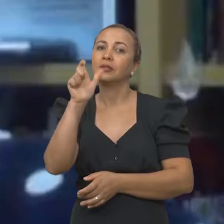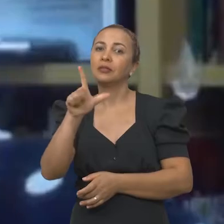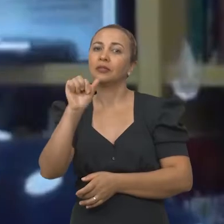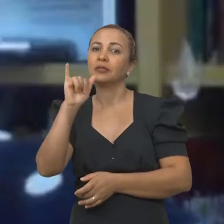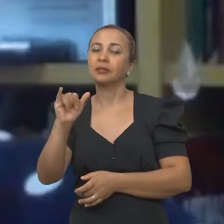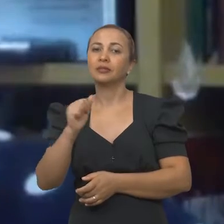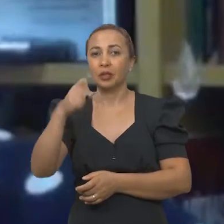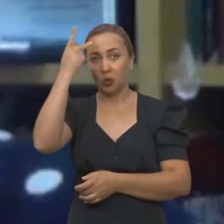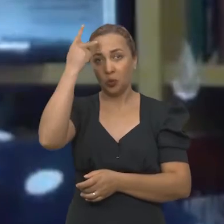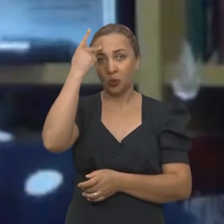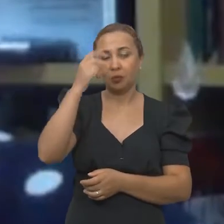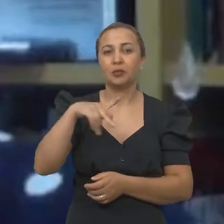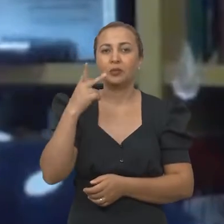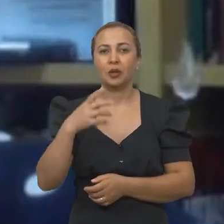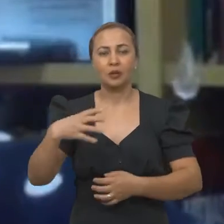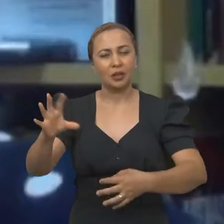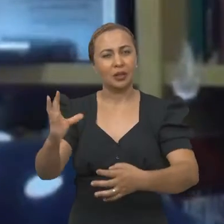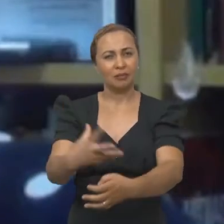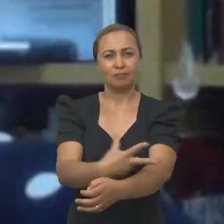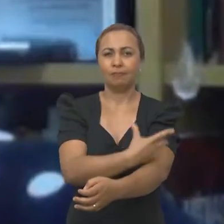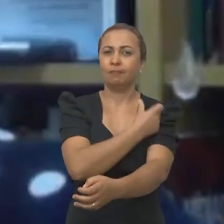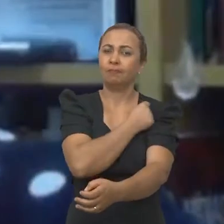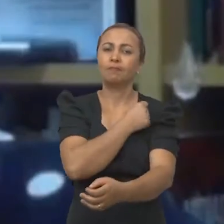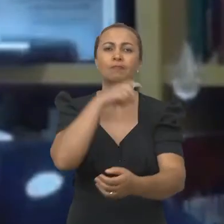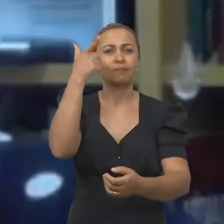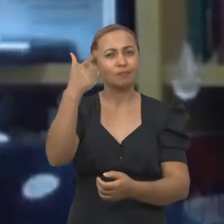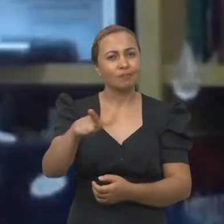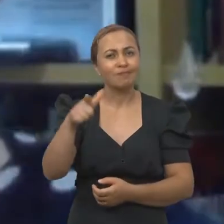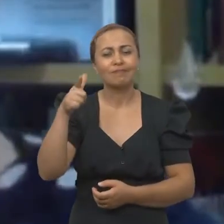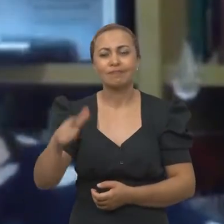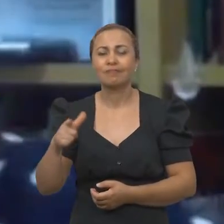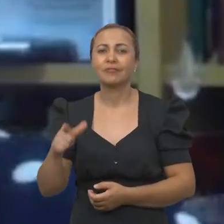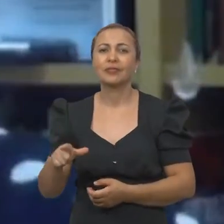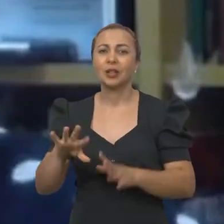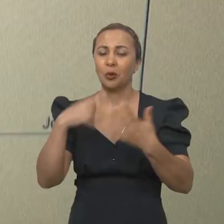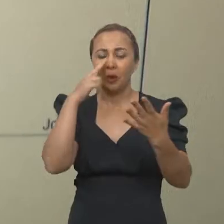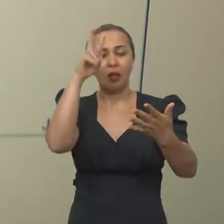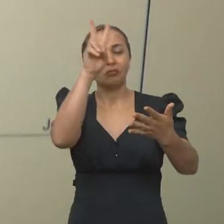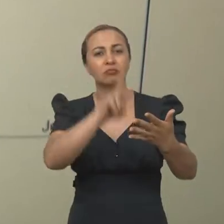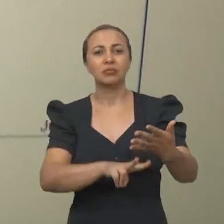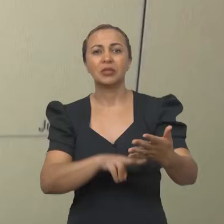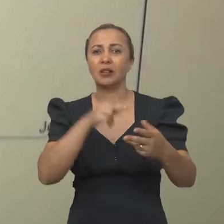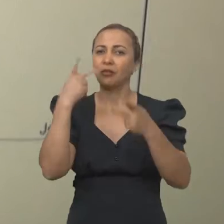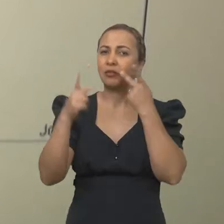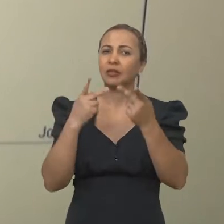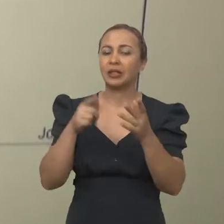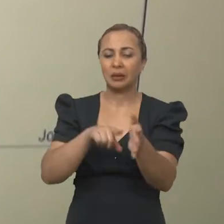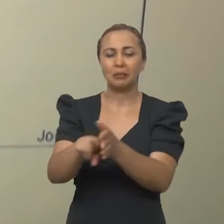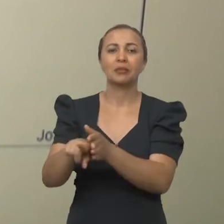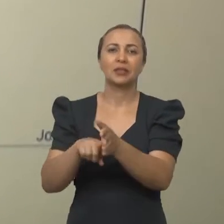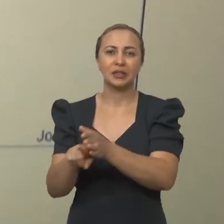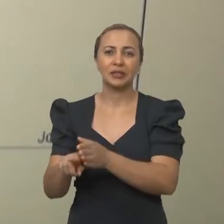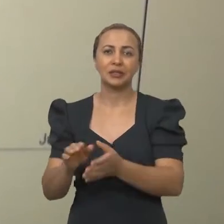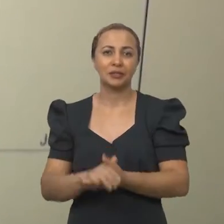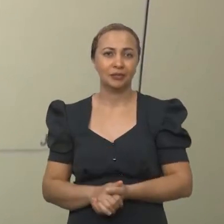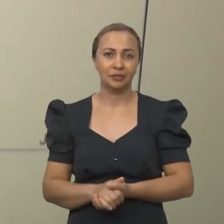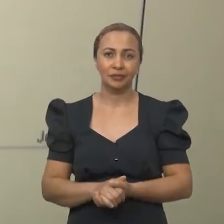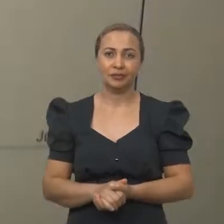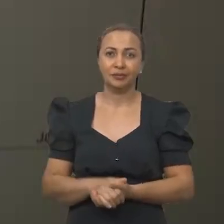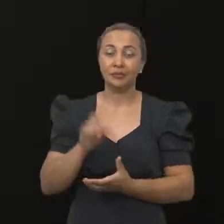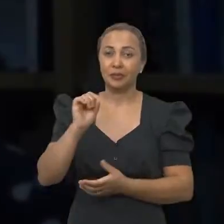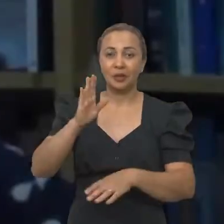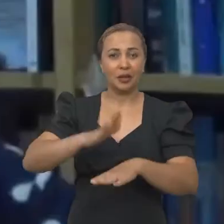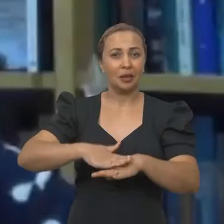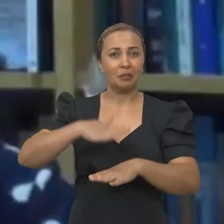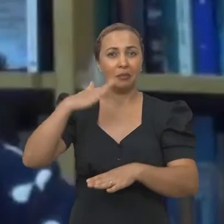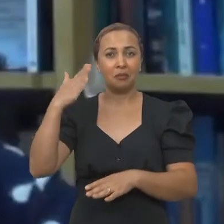professora Roseli Fígaro, da USP, relata ter se emocionado inúmeras vezes diante dos dramas revelados na pesquisa.